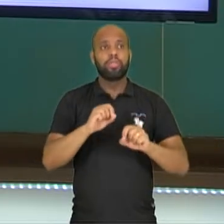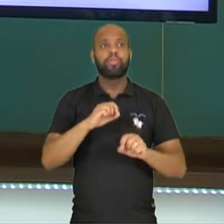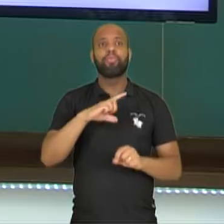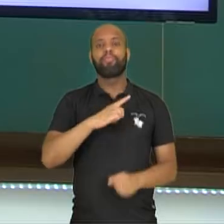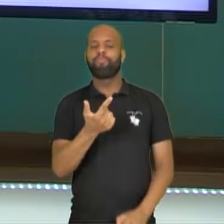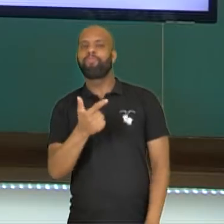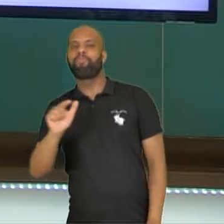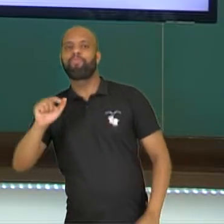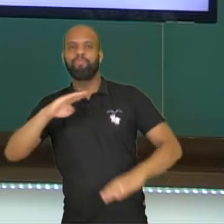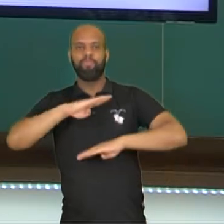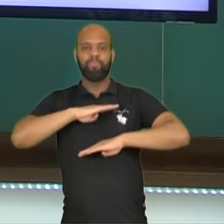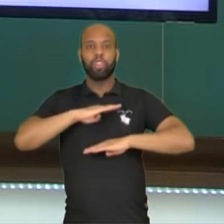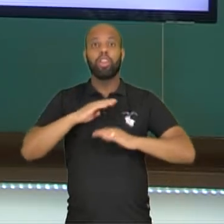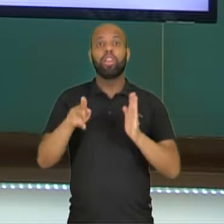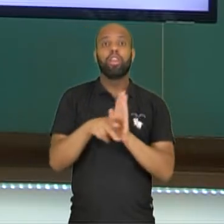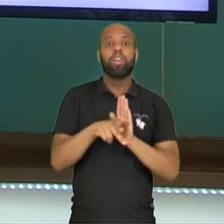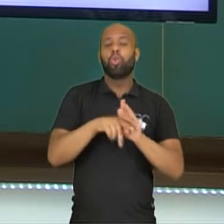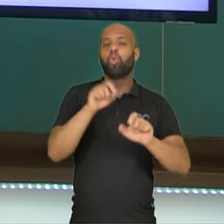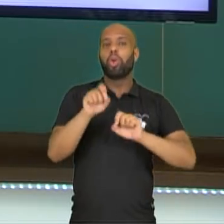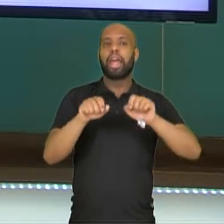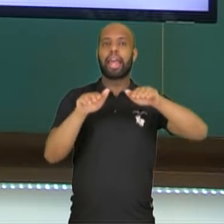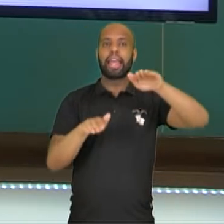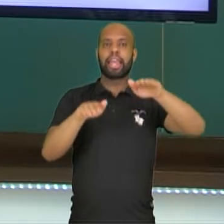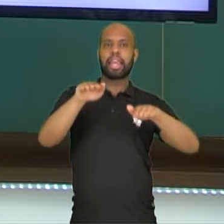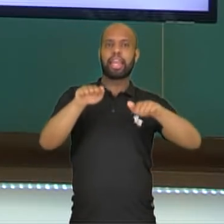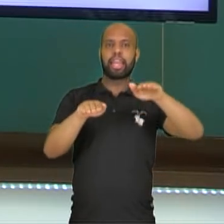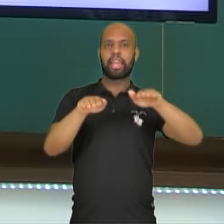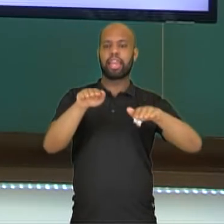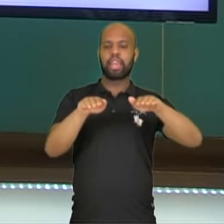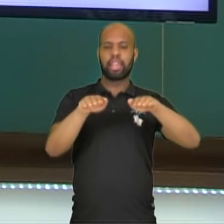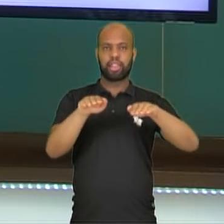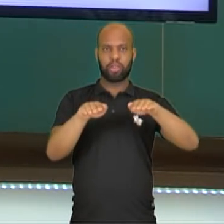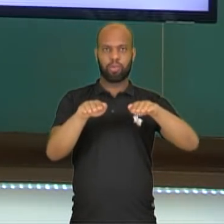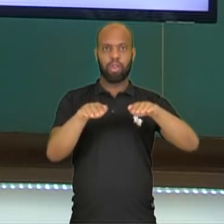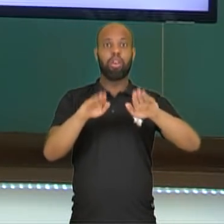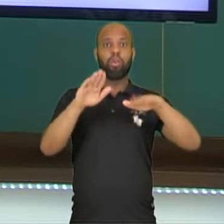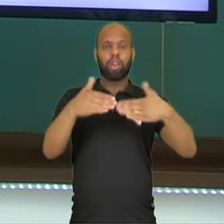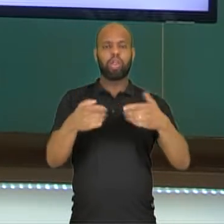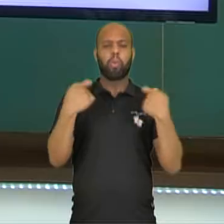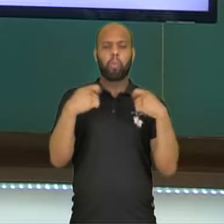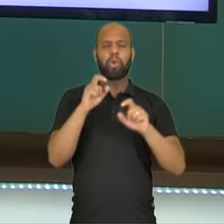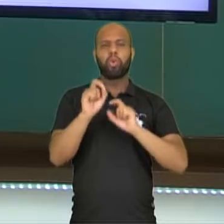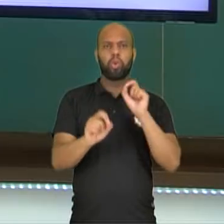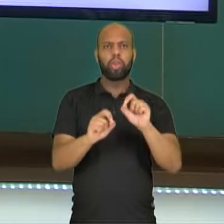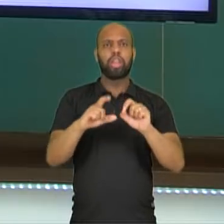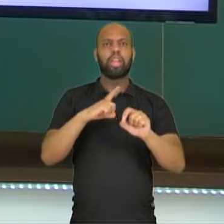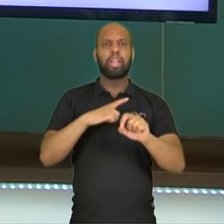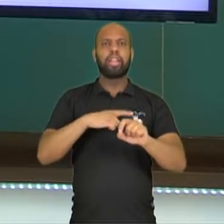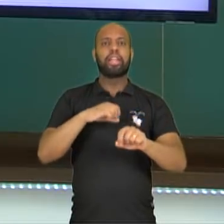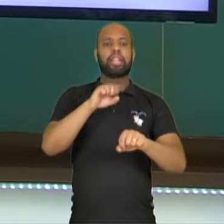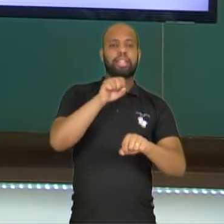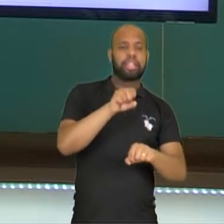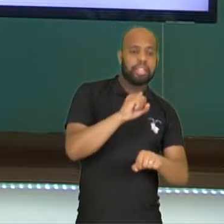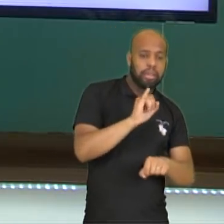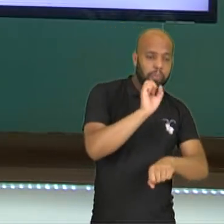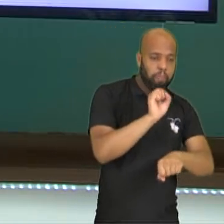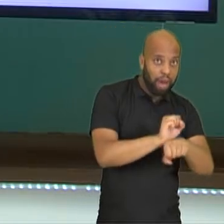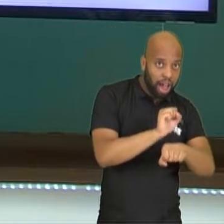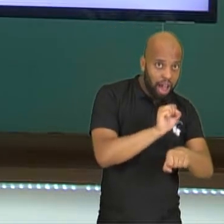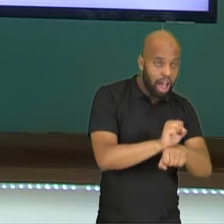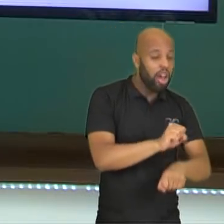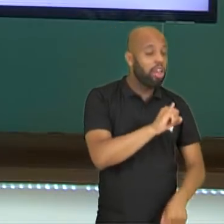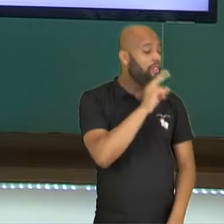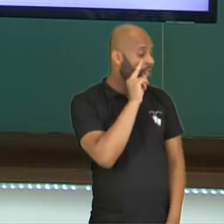uma outra situação de equilíbrio. Né? A gente vai perceber que para ter equilíbrio, eu preciso ter ou repouso conforme referencial ou